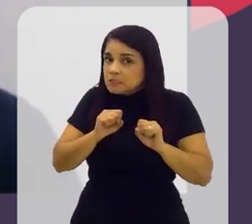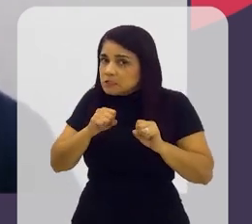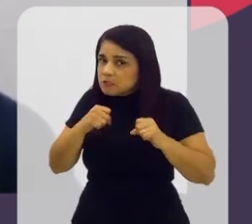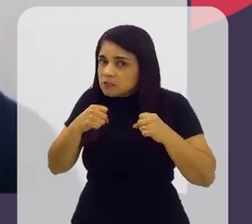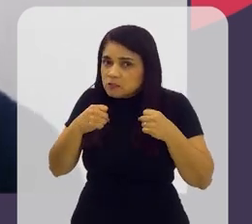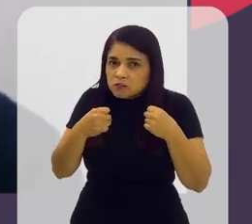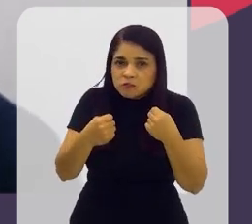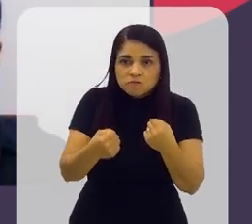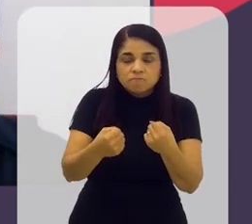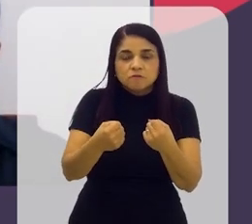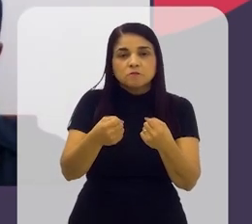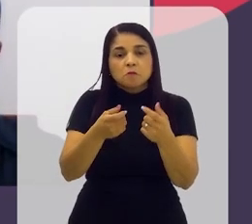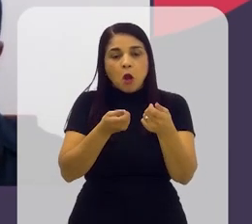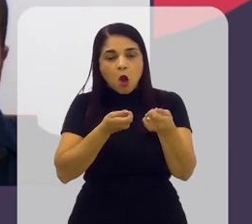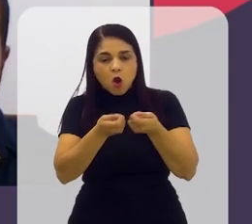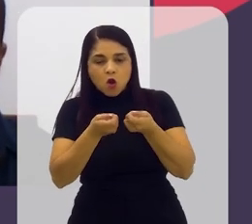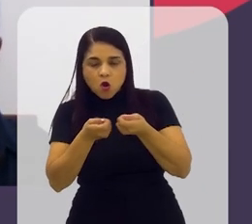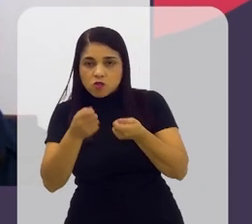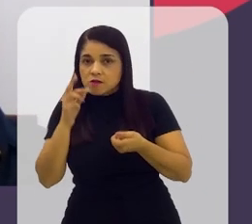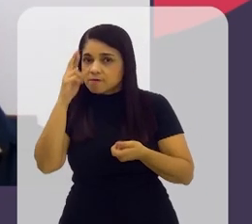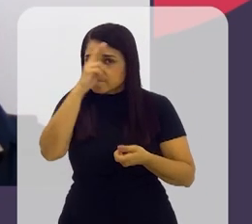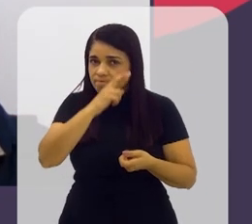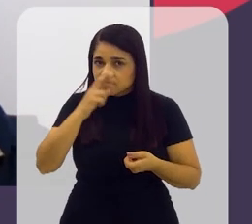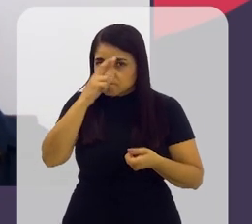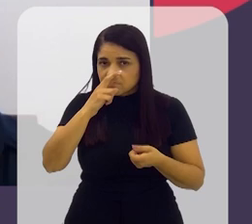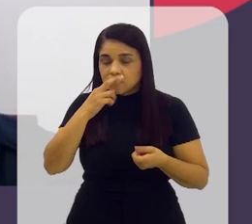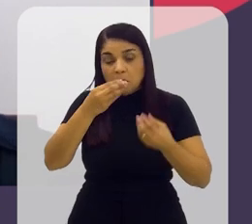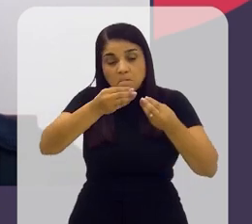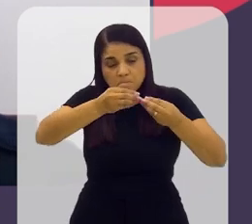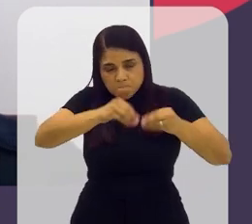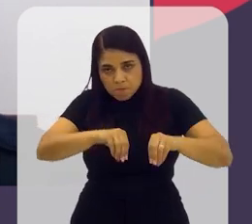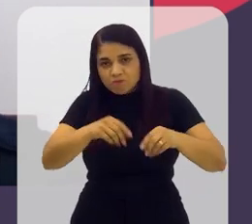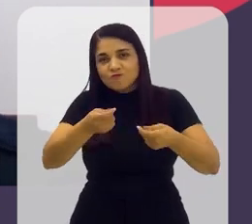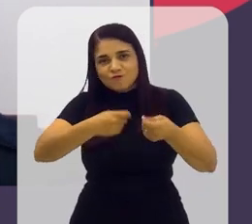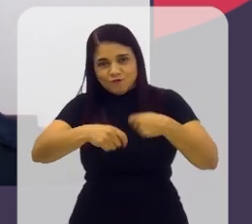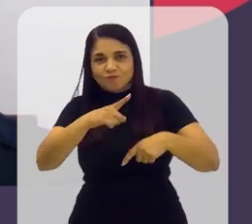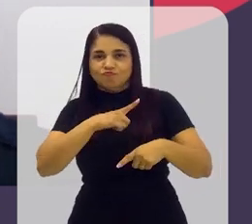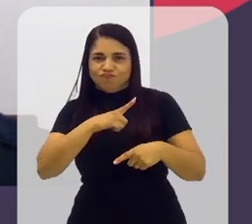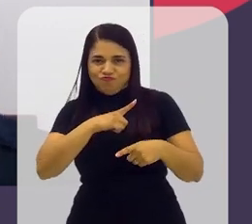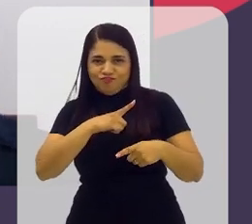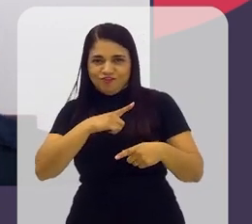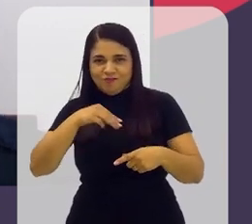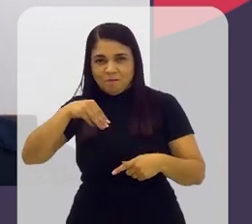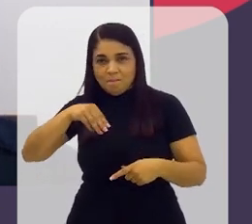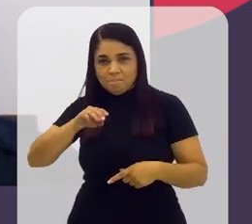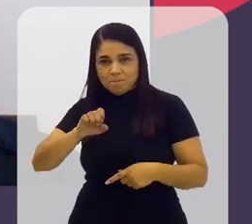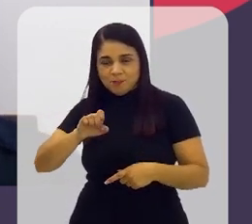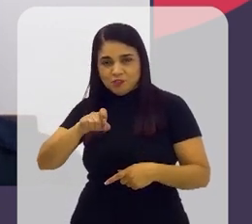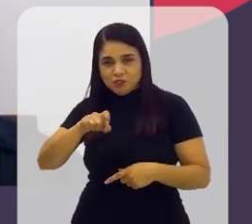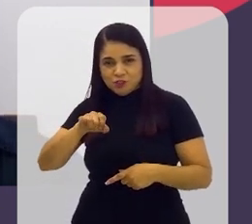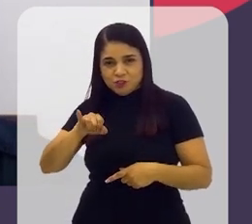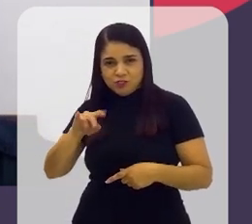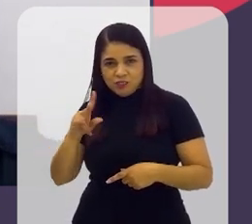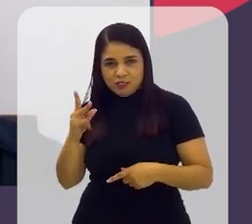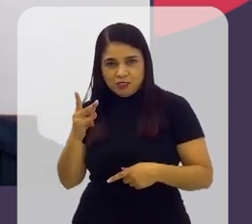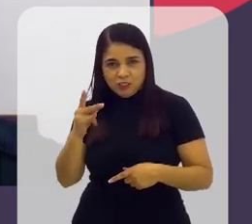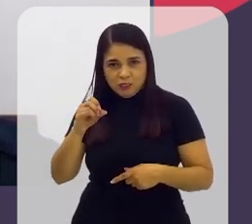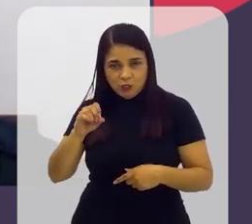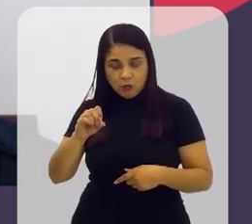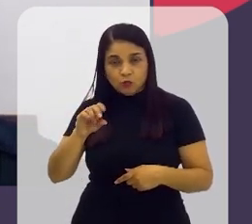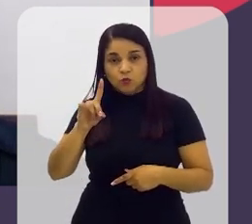esforços para tentar monitorar e controlar porque estava causando prejuízos econômicos. Então, o nosso objetivo de tentar,